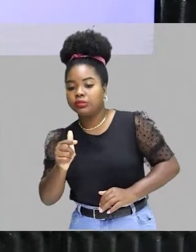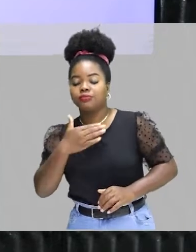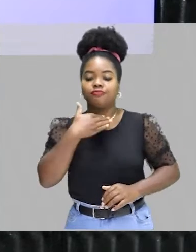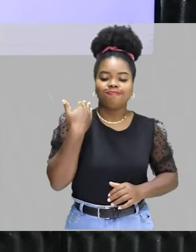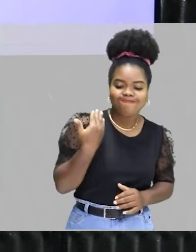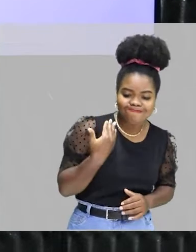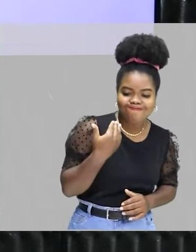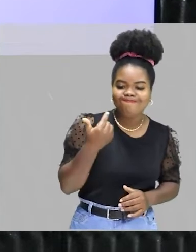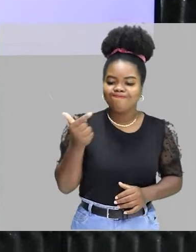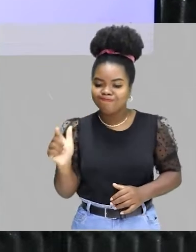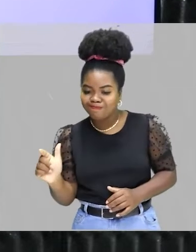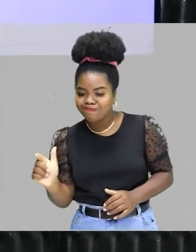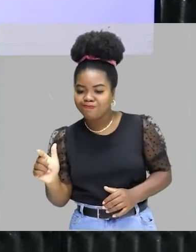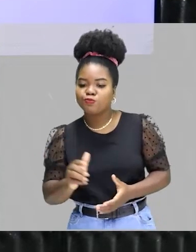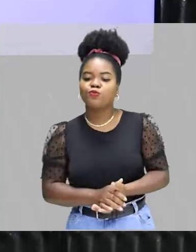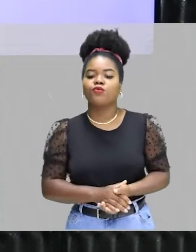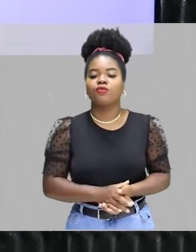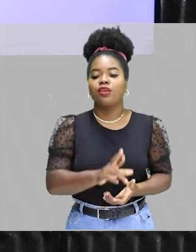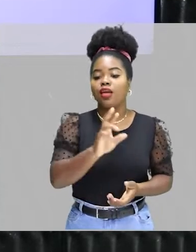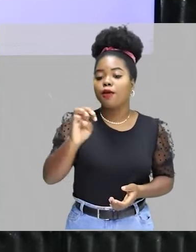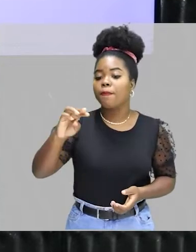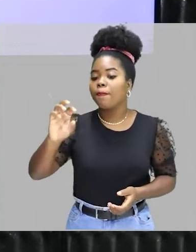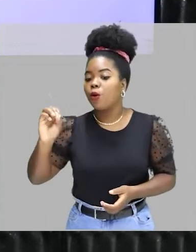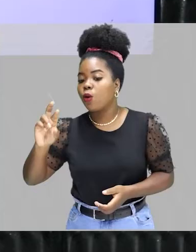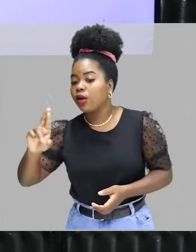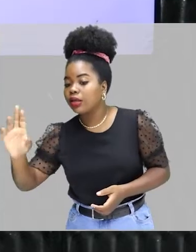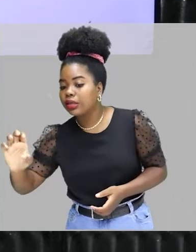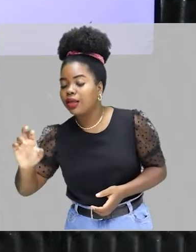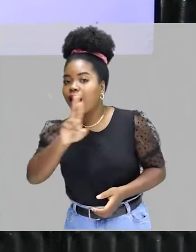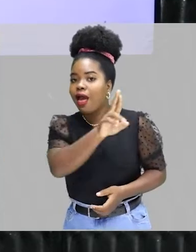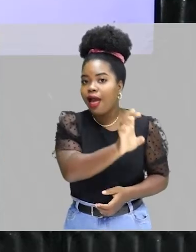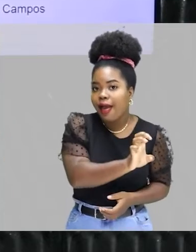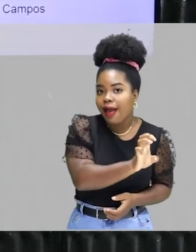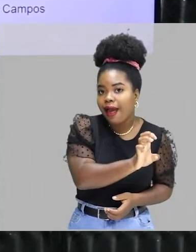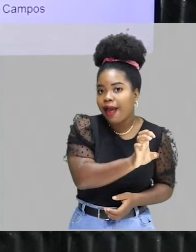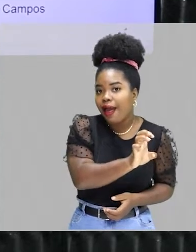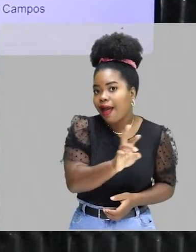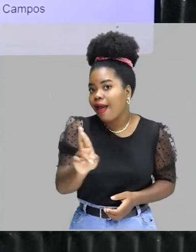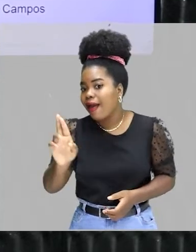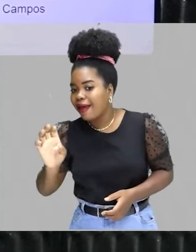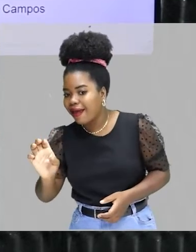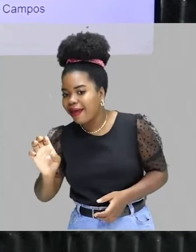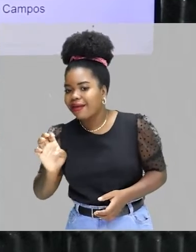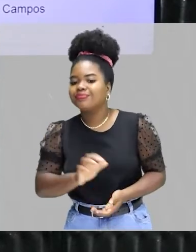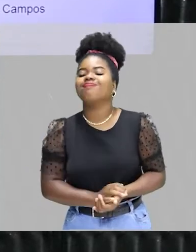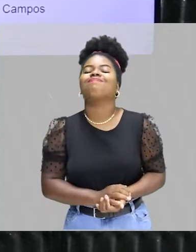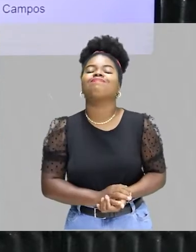Remorre, renasce, remorre. Ré.